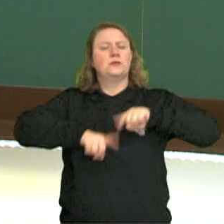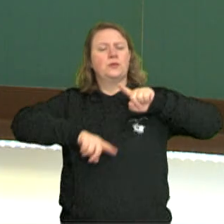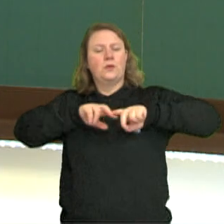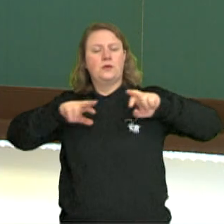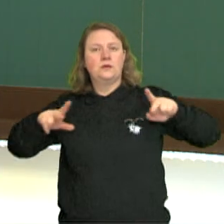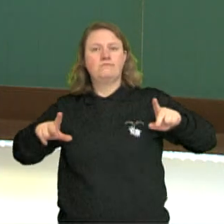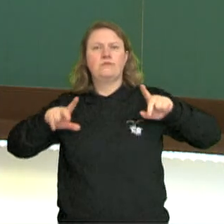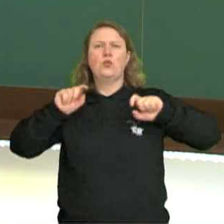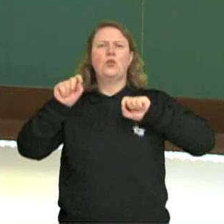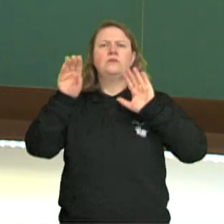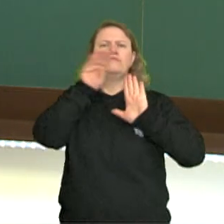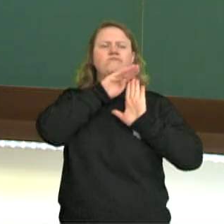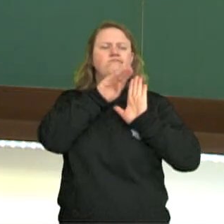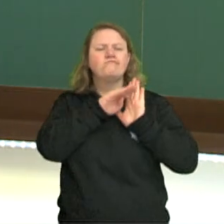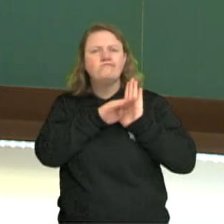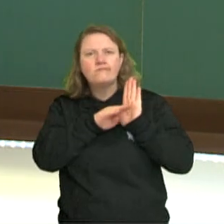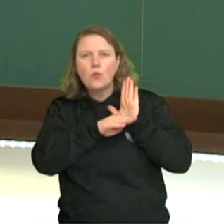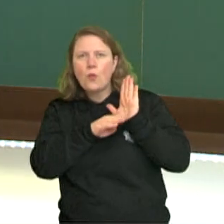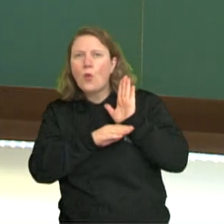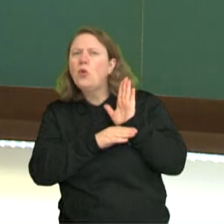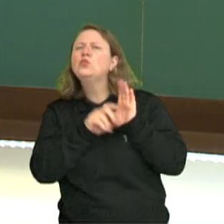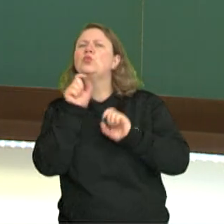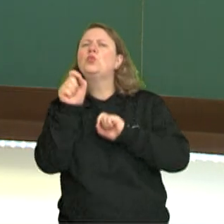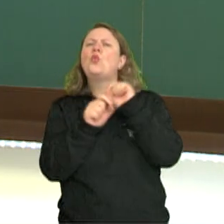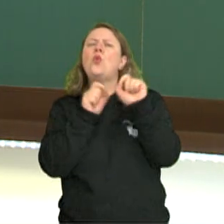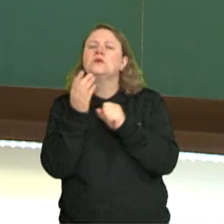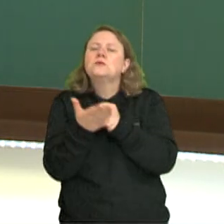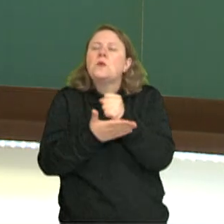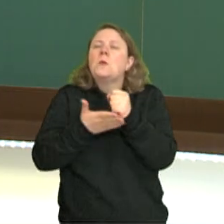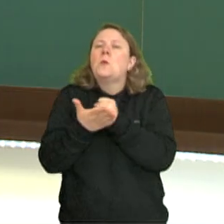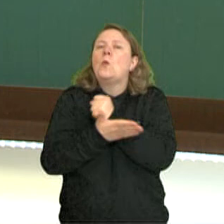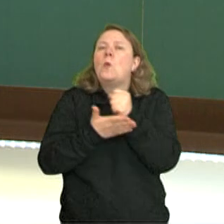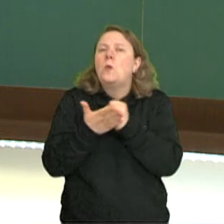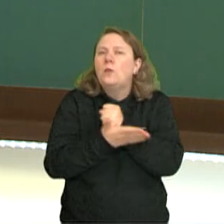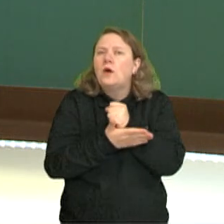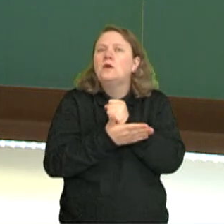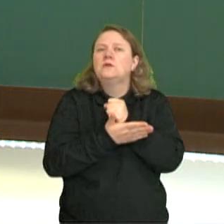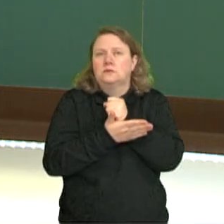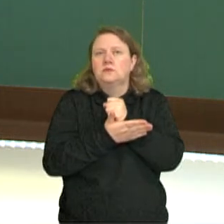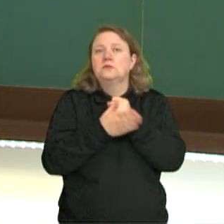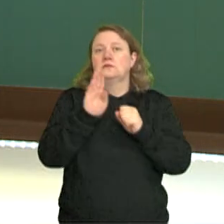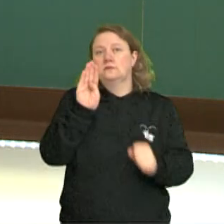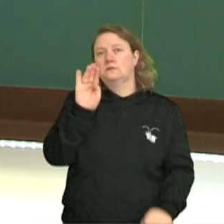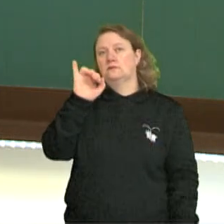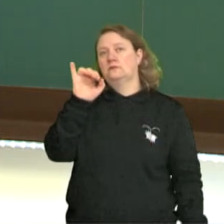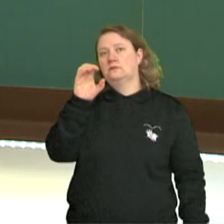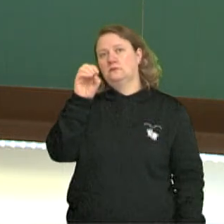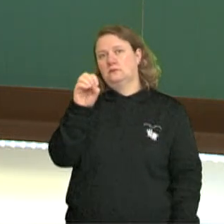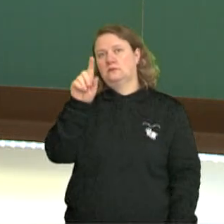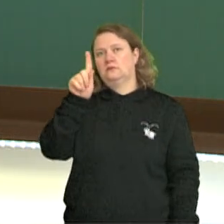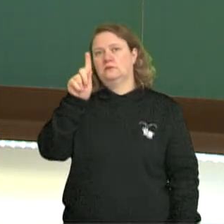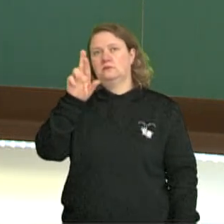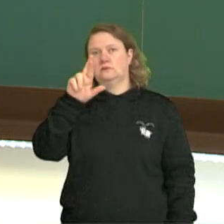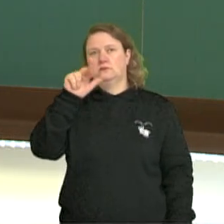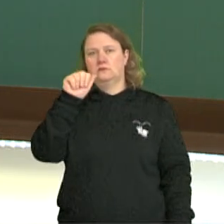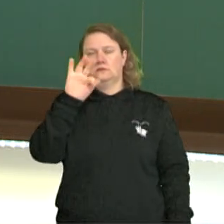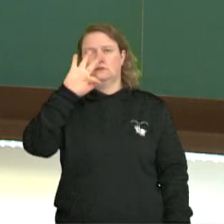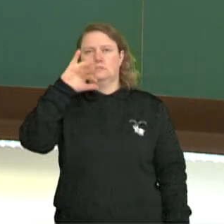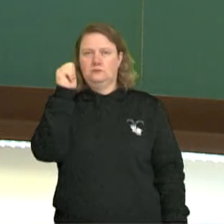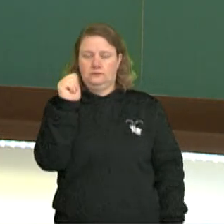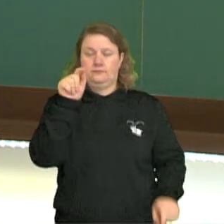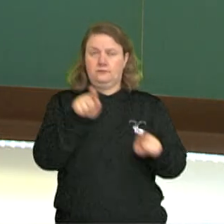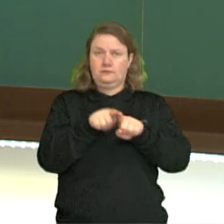estruturantes que dão suporte, sustentação às biografias, né? E finalmente vamos estudar o